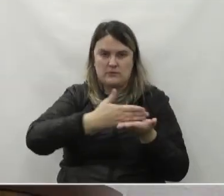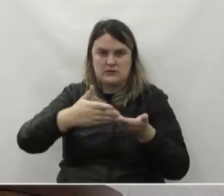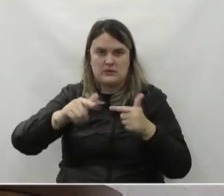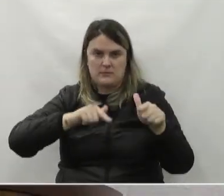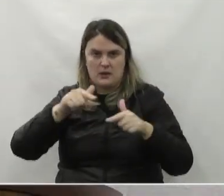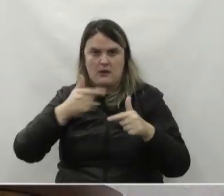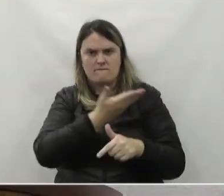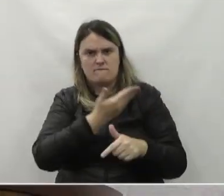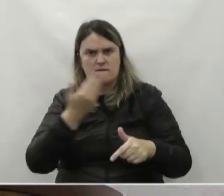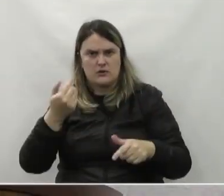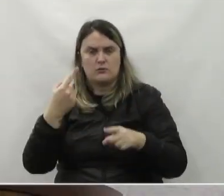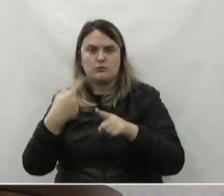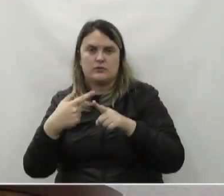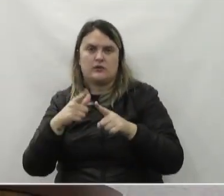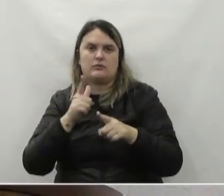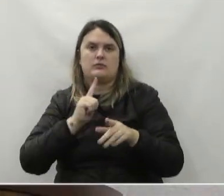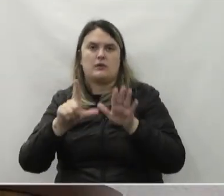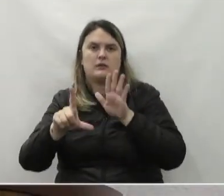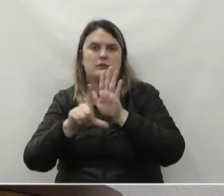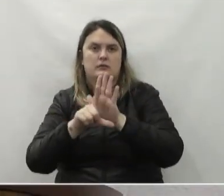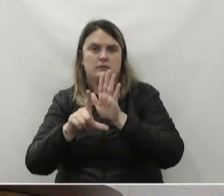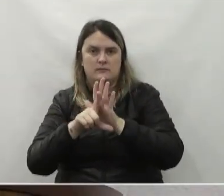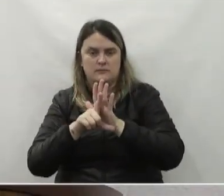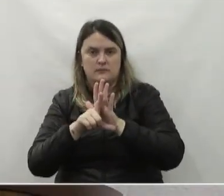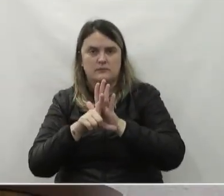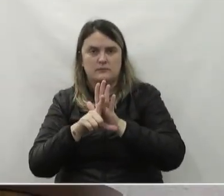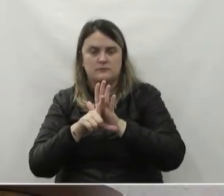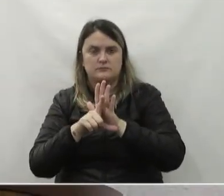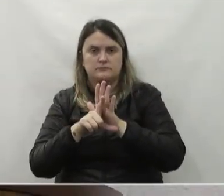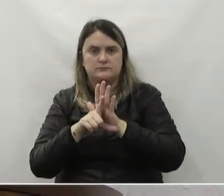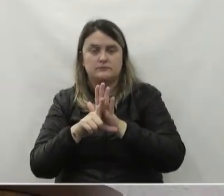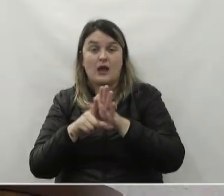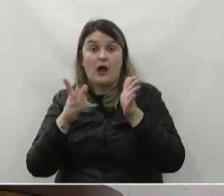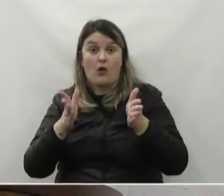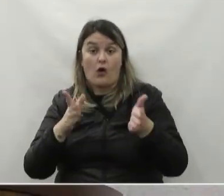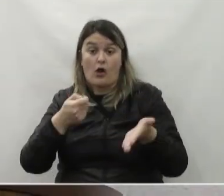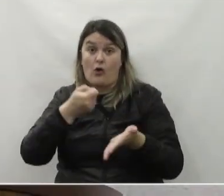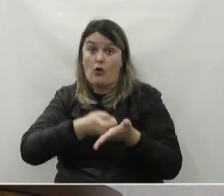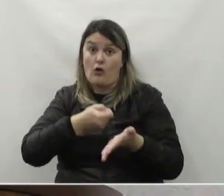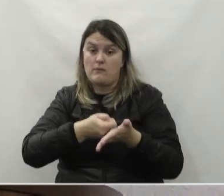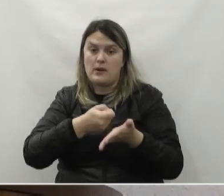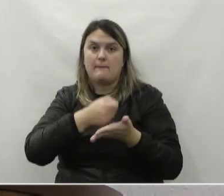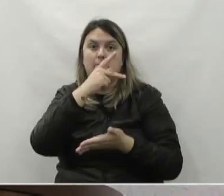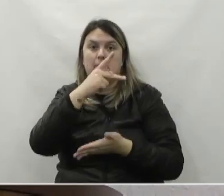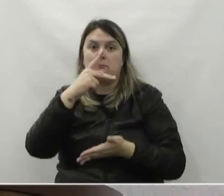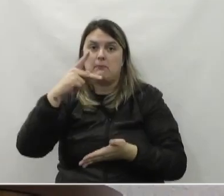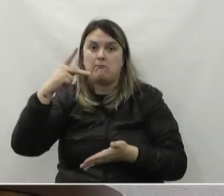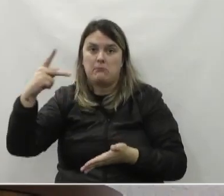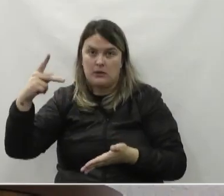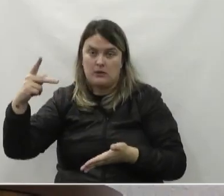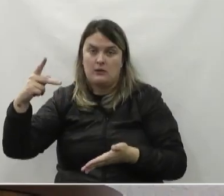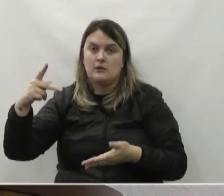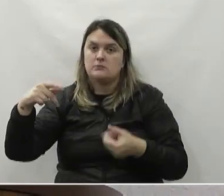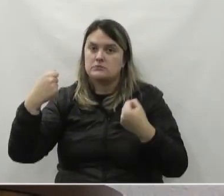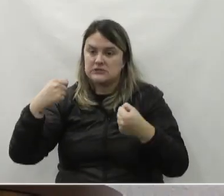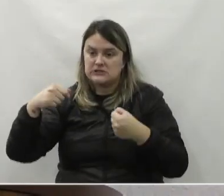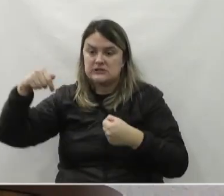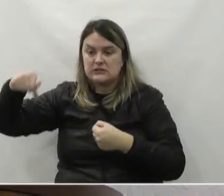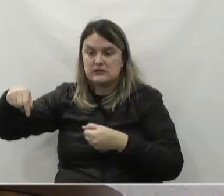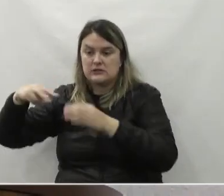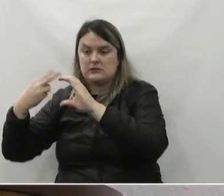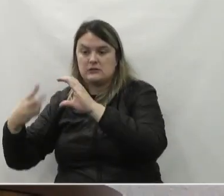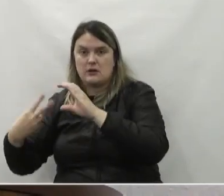Câmara, pois tem uma lei municipal que agora exige que as PPPs